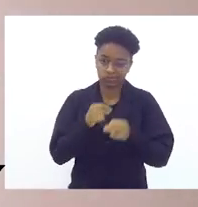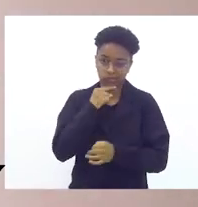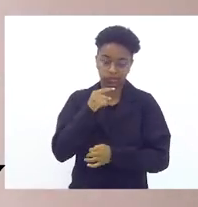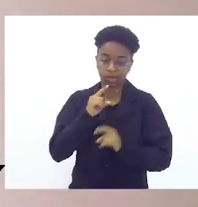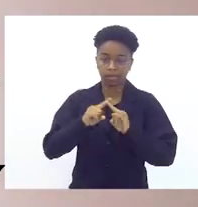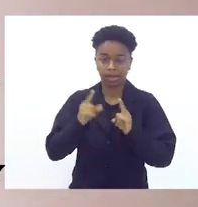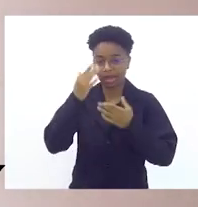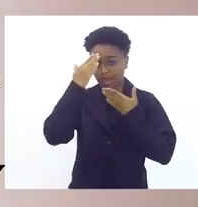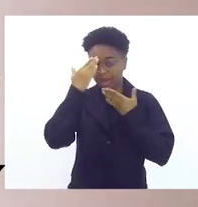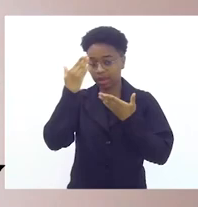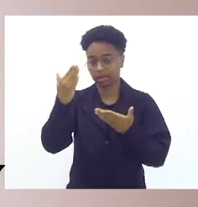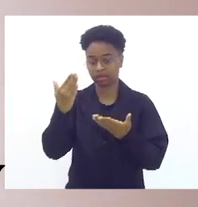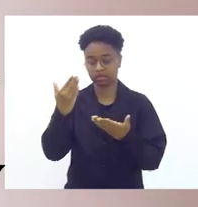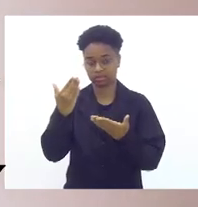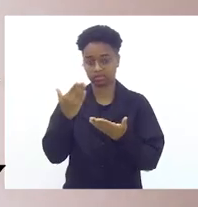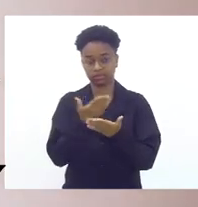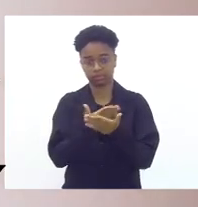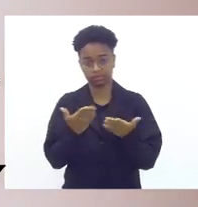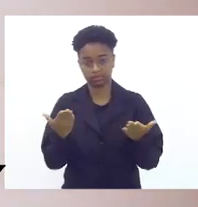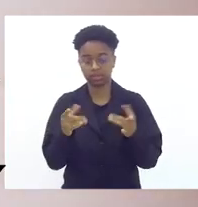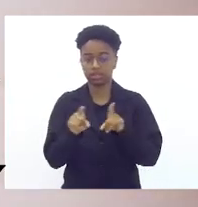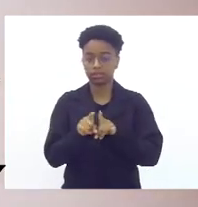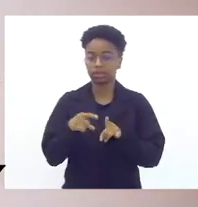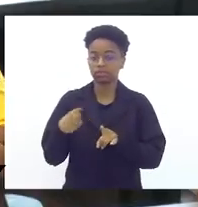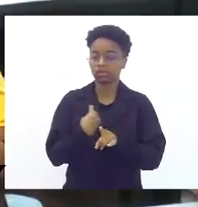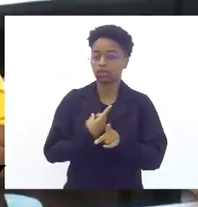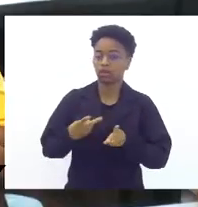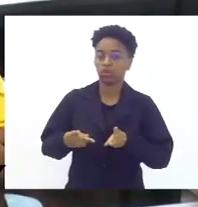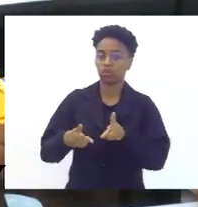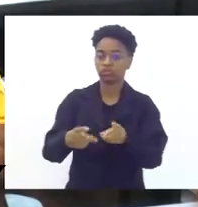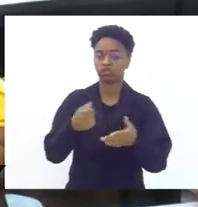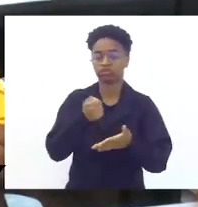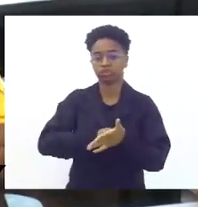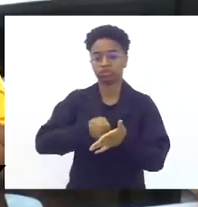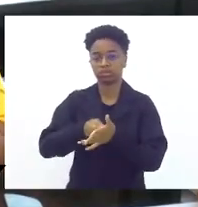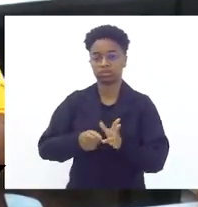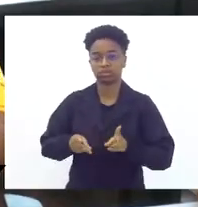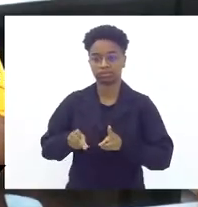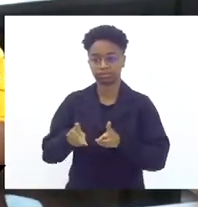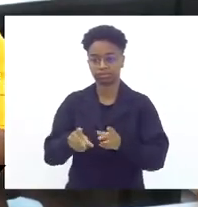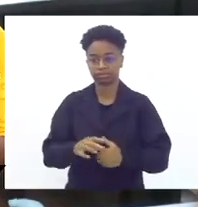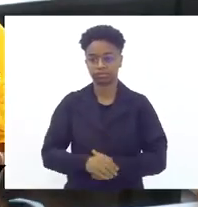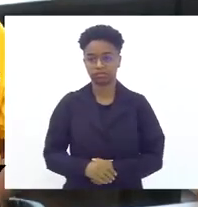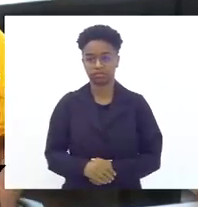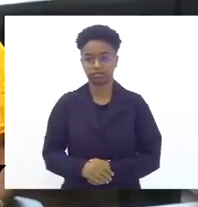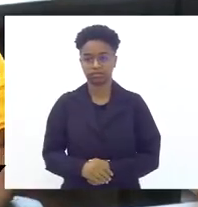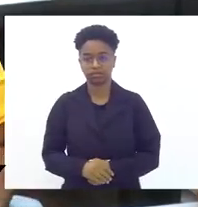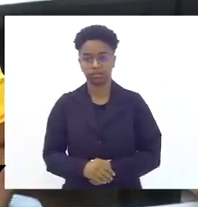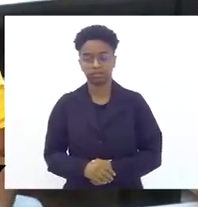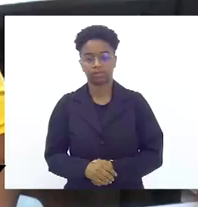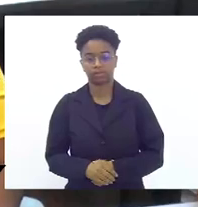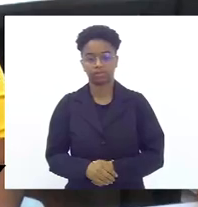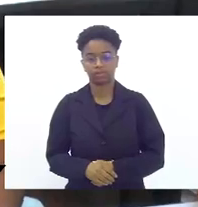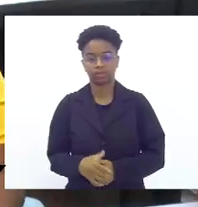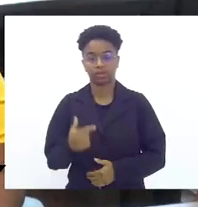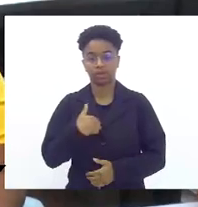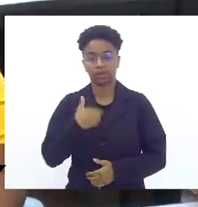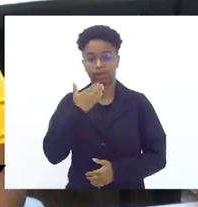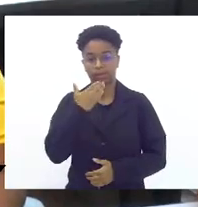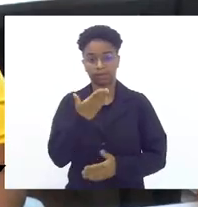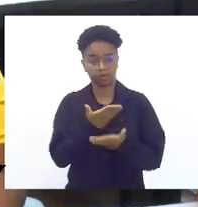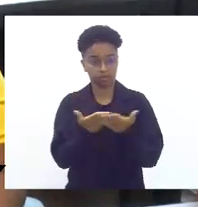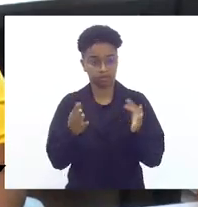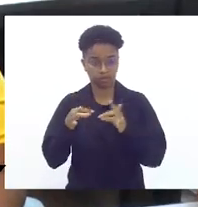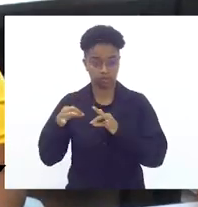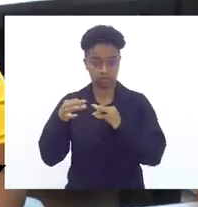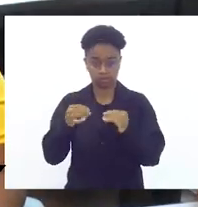mais agradecer e vamos sempre lutar eu peço a todos que